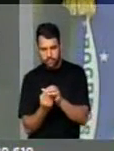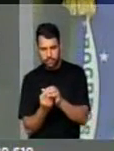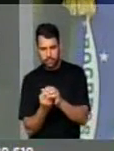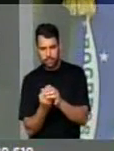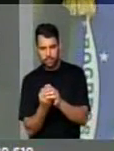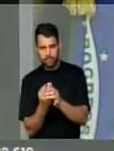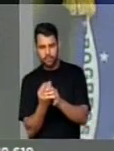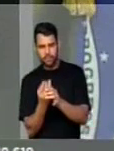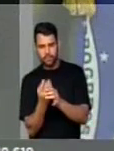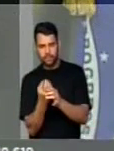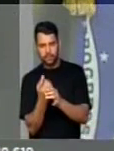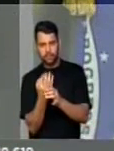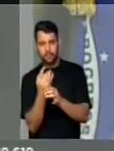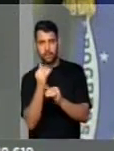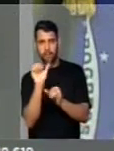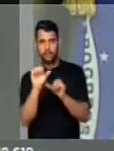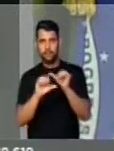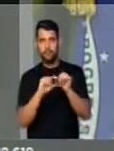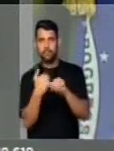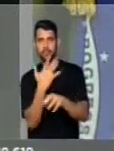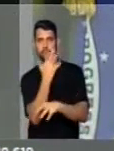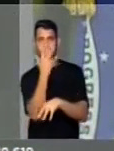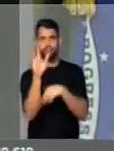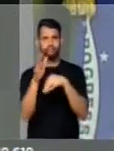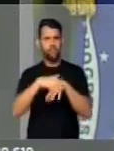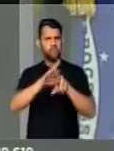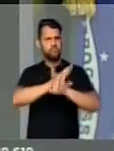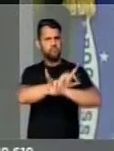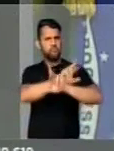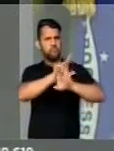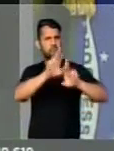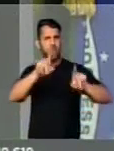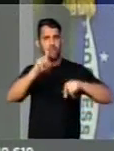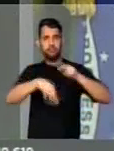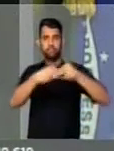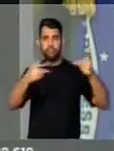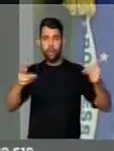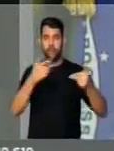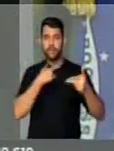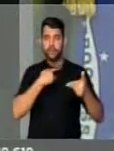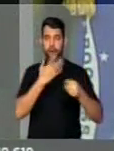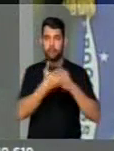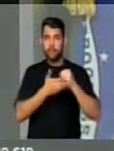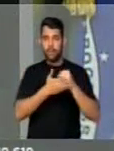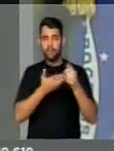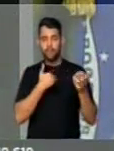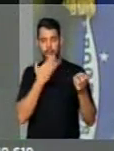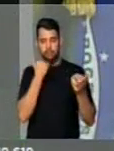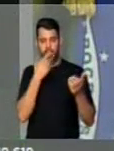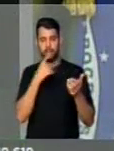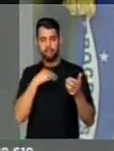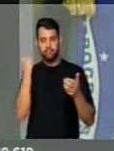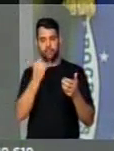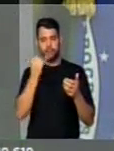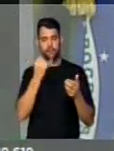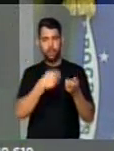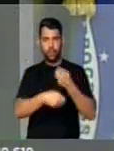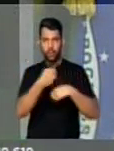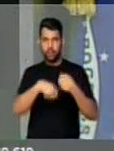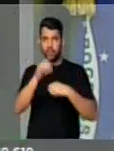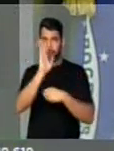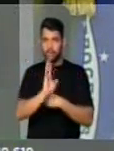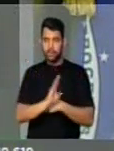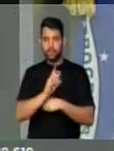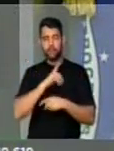pequena semente e a sua transformação nas mais diversas matérias-primas que são a base da parcela significativa da